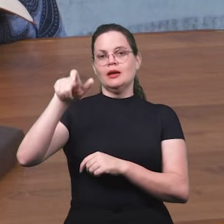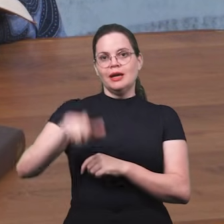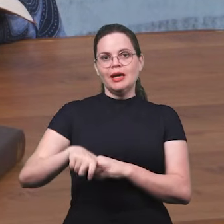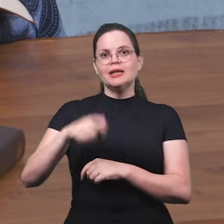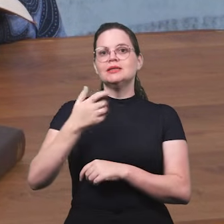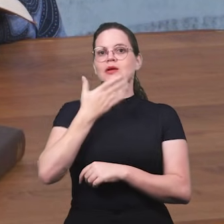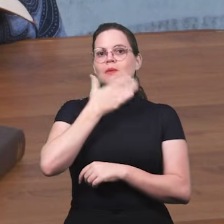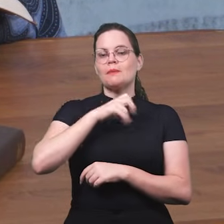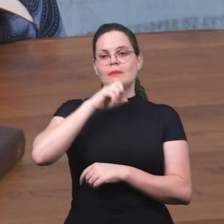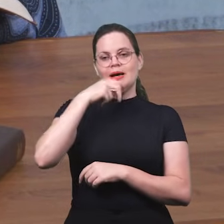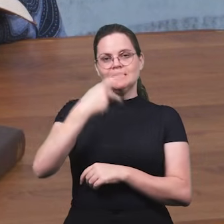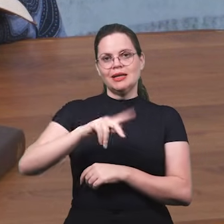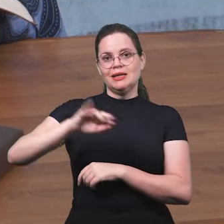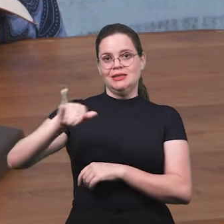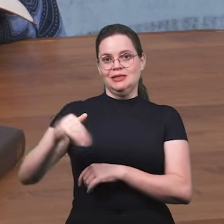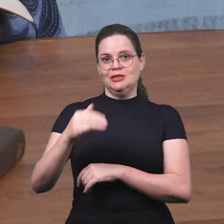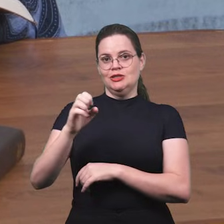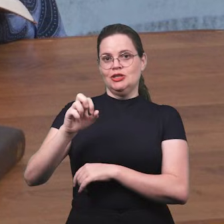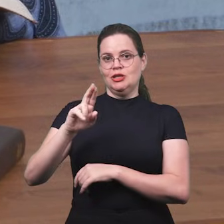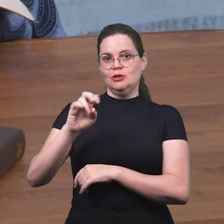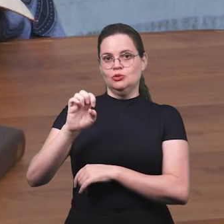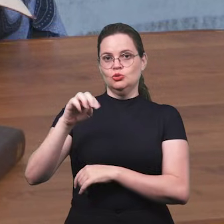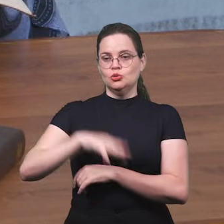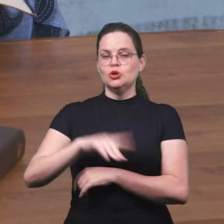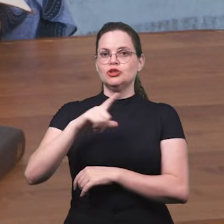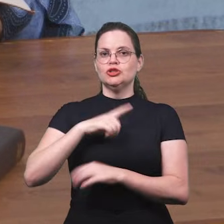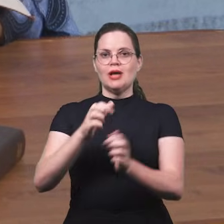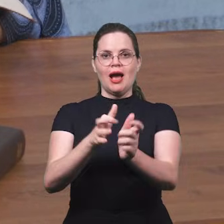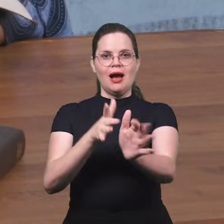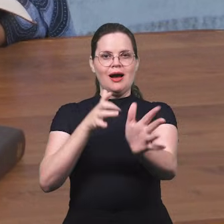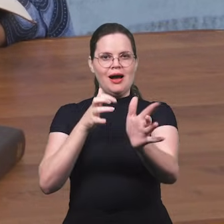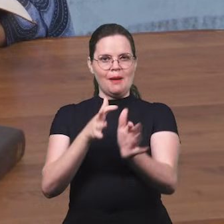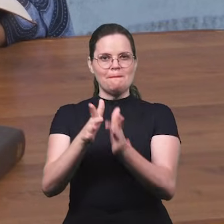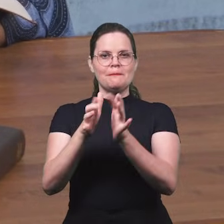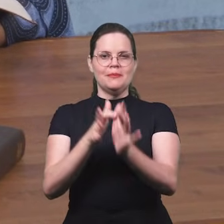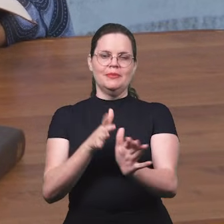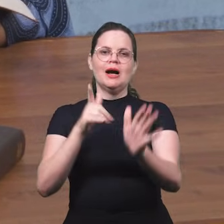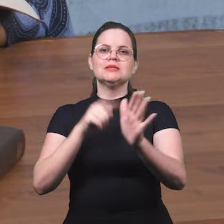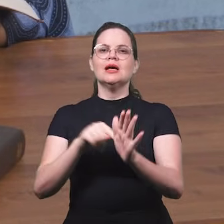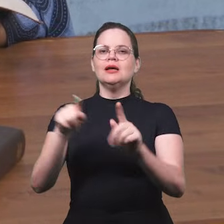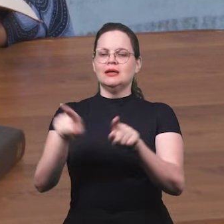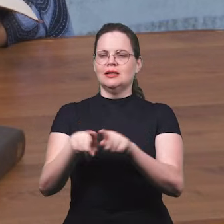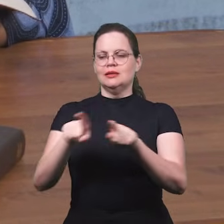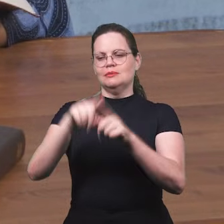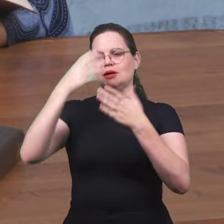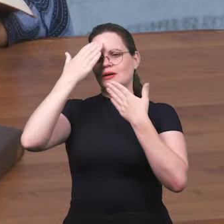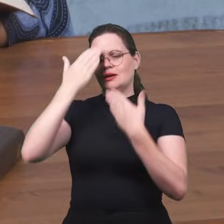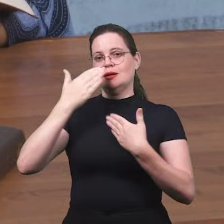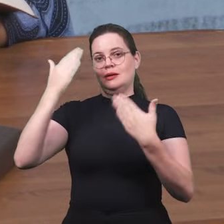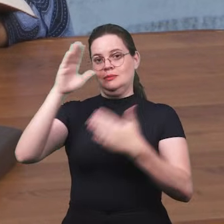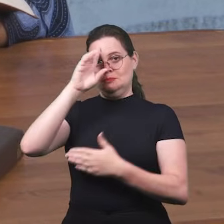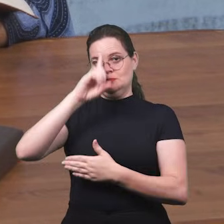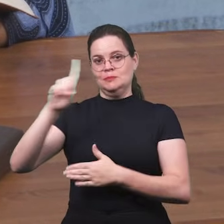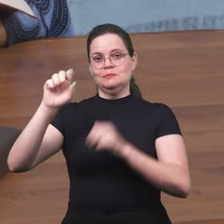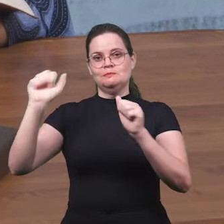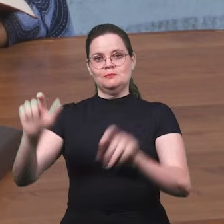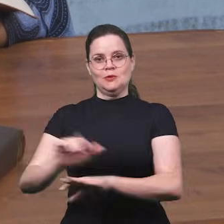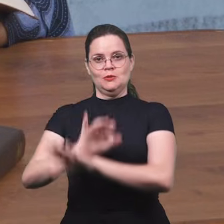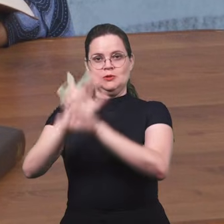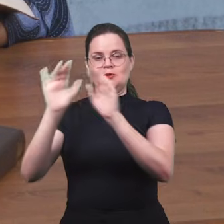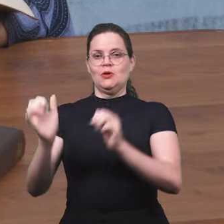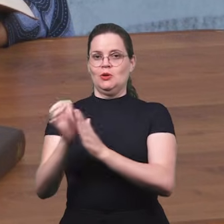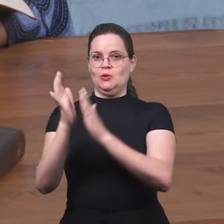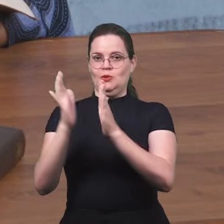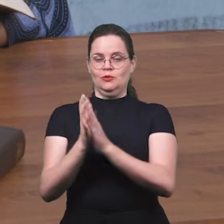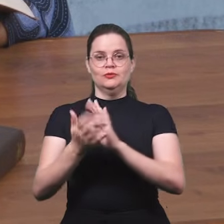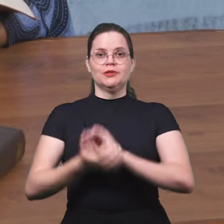tanger harpas, o qual profetizava louvando e dando graças ao Senhor. Quanto a Emã, os filhos